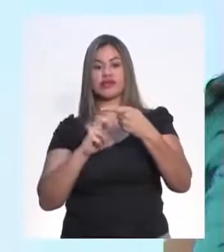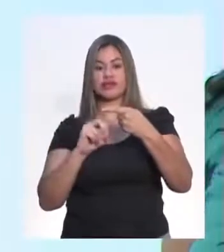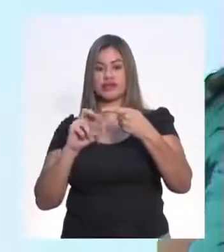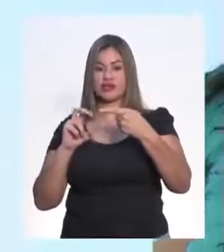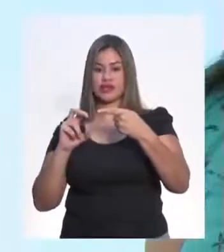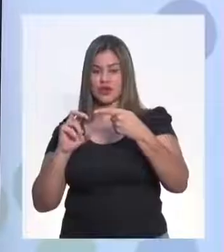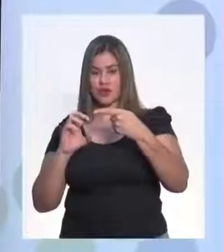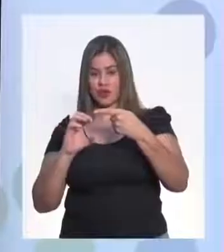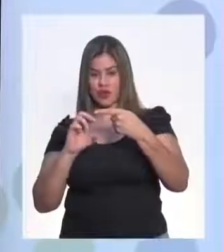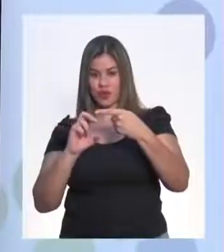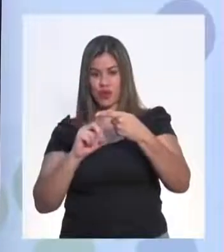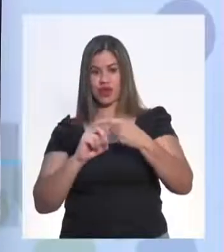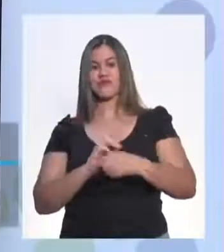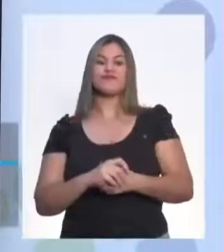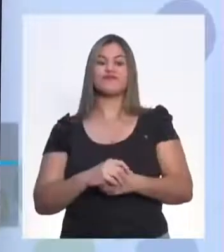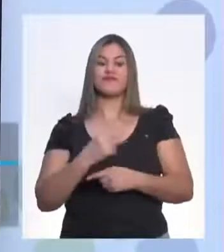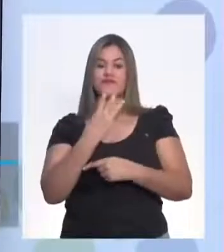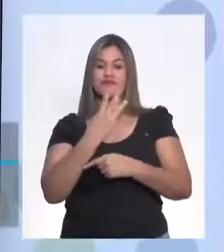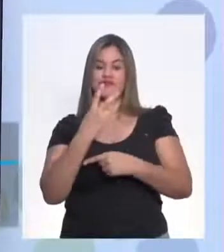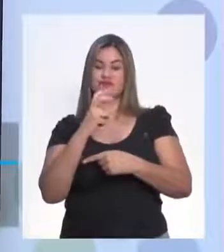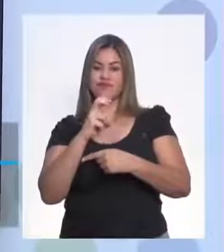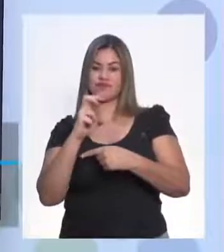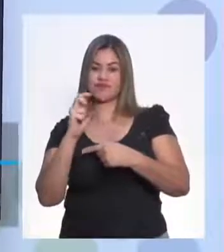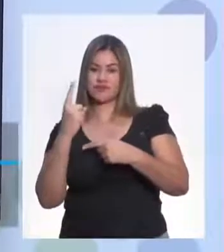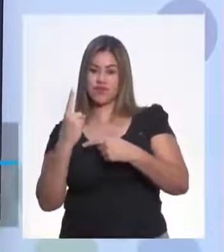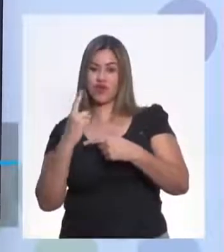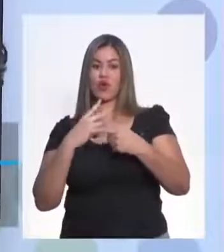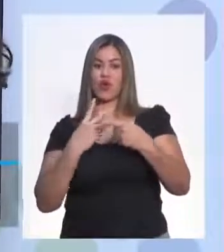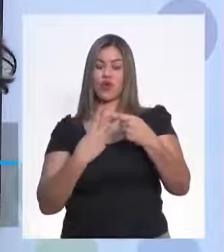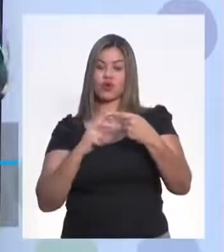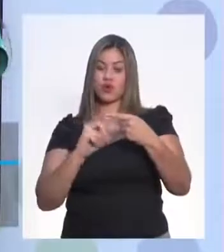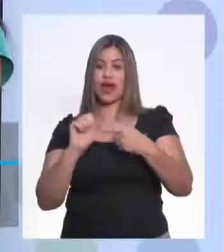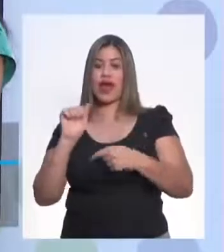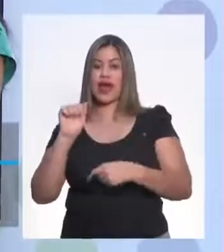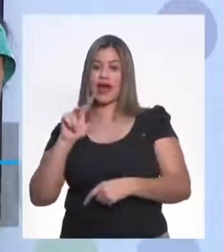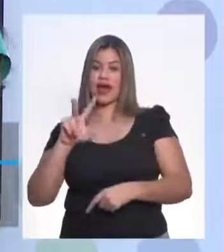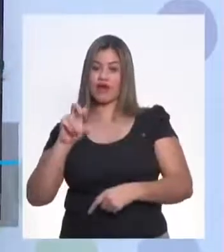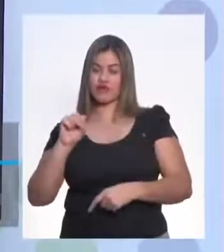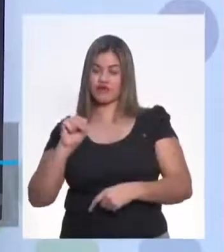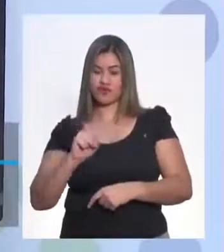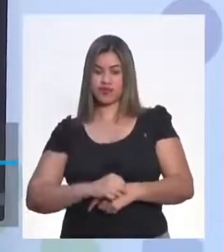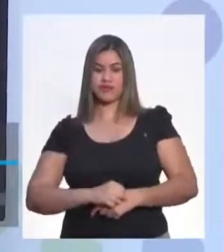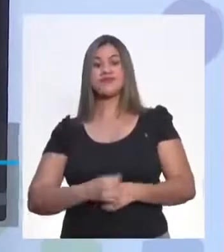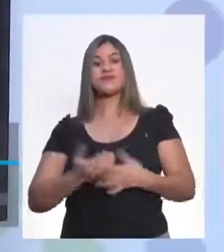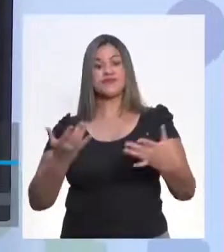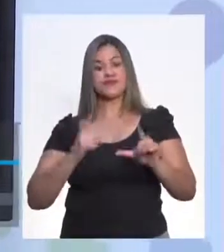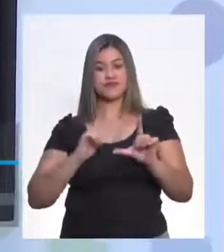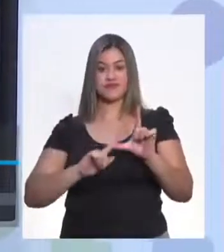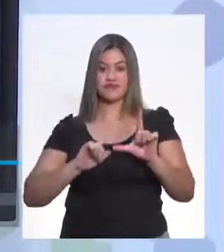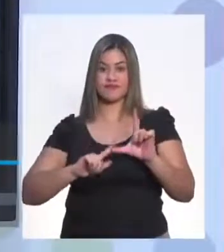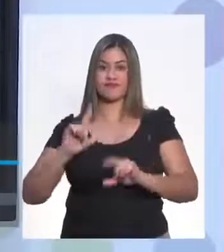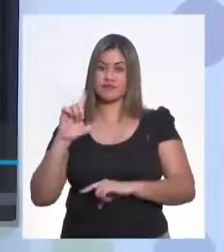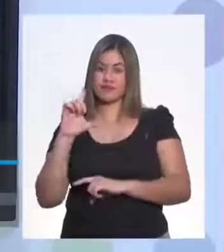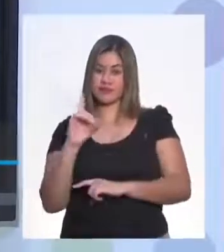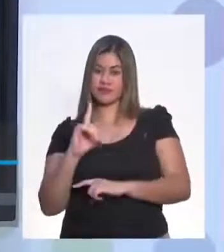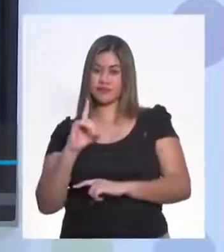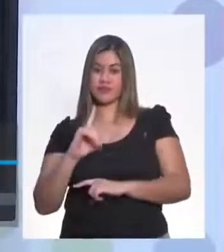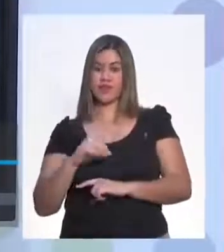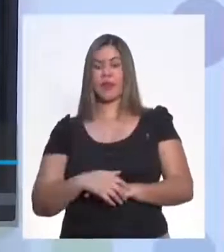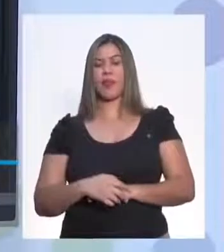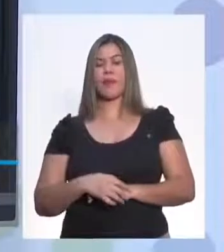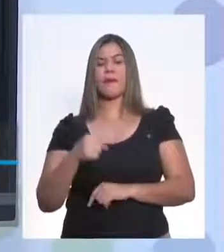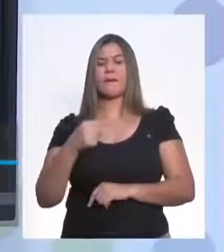351 50avos, ok? E a letra D e última. Então, aqui eu tenho menos